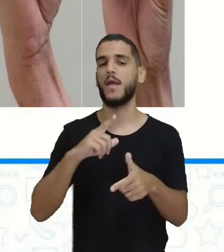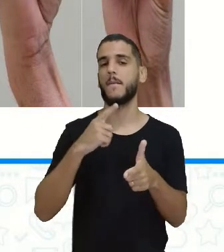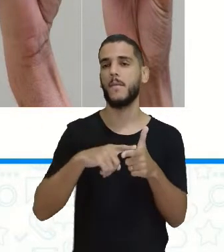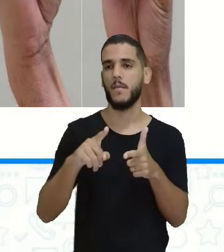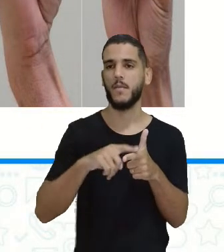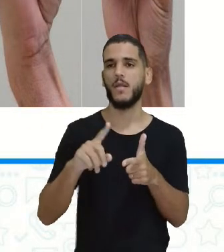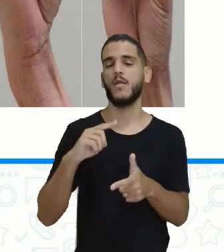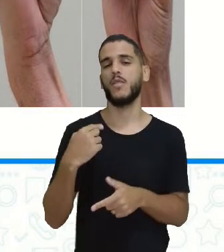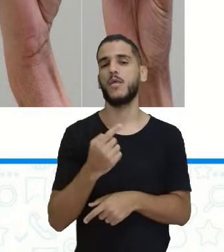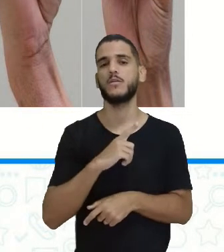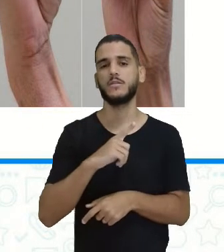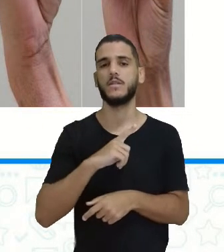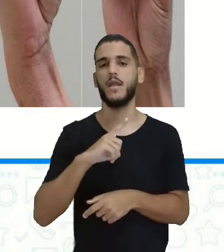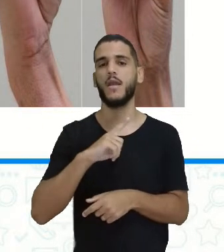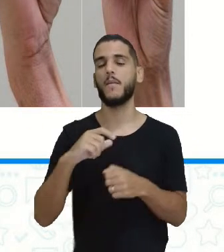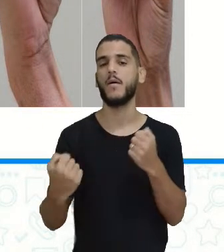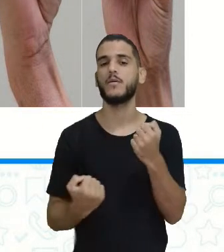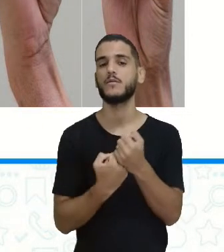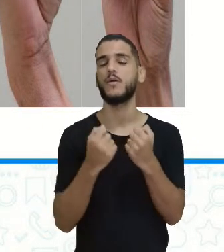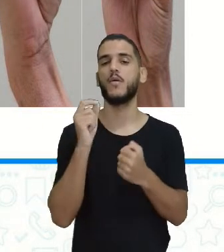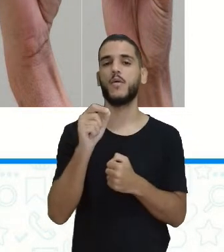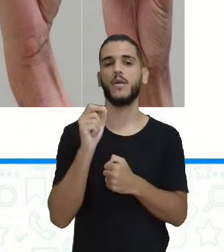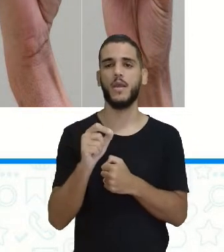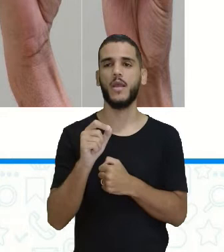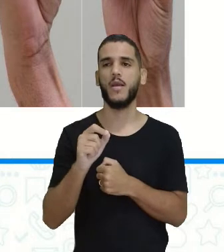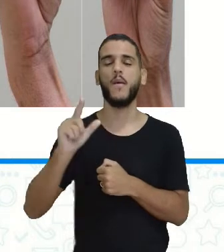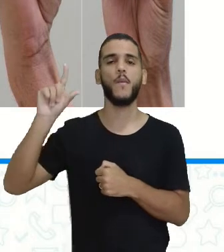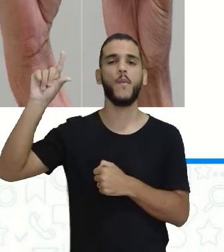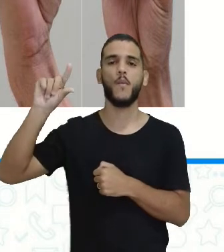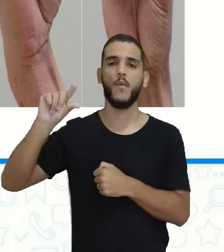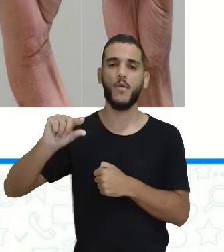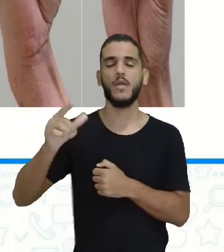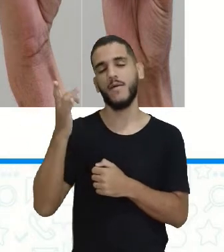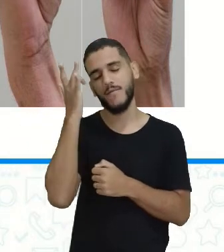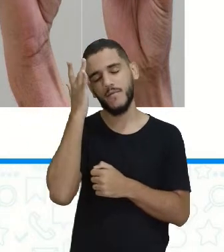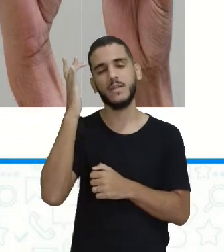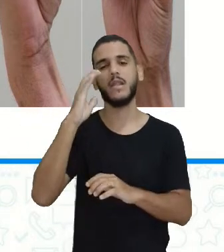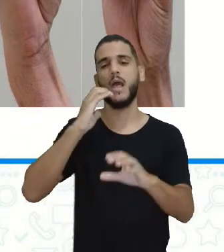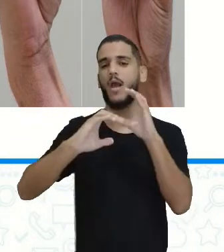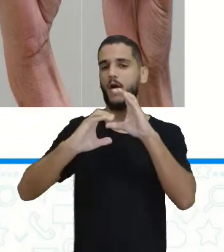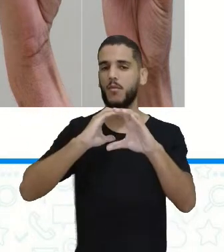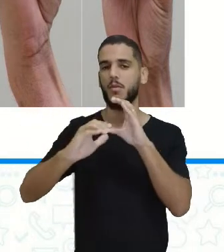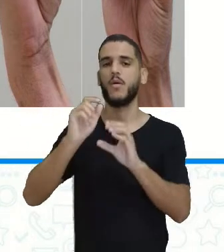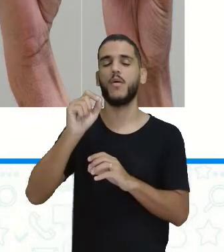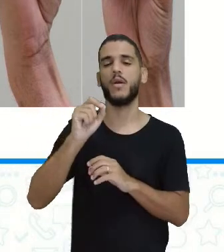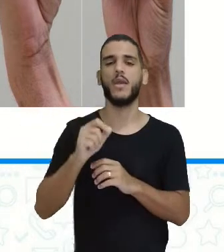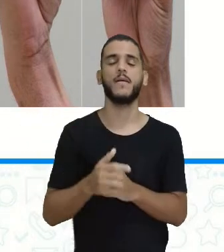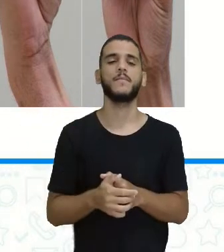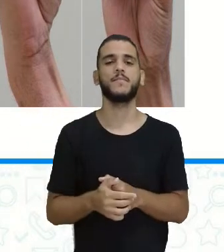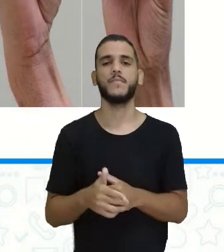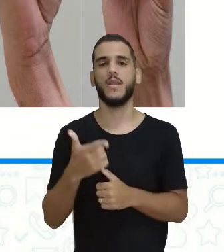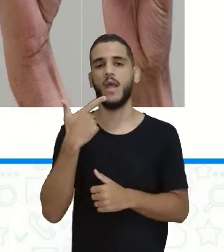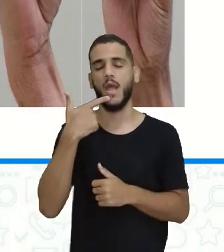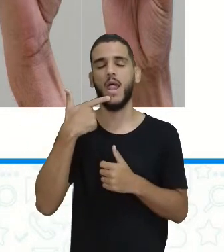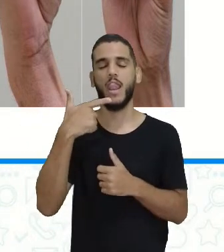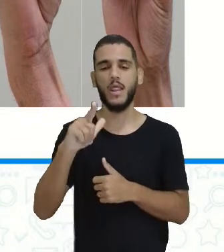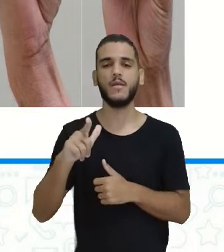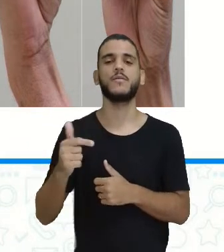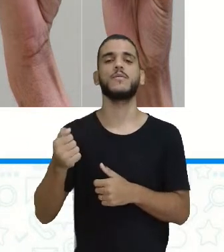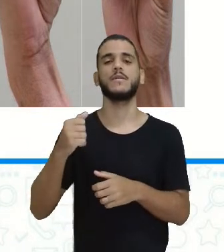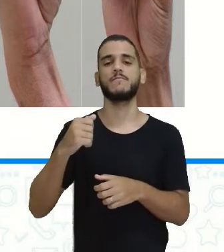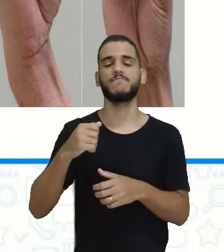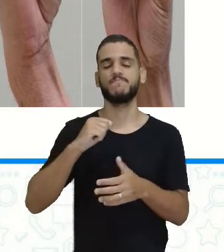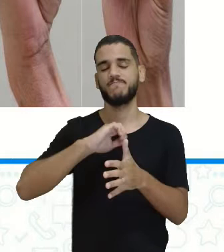aí, nós temos como auxílio, né, para minimizar essa questão, para facilitar a comunicação, a linguagem de sinais. A linguagem de sinais